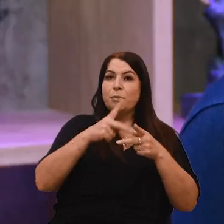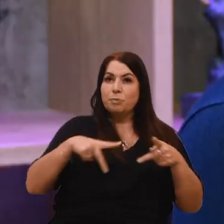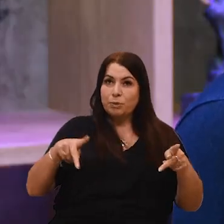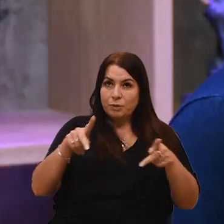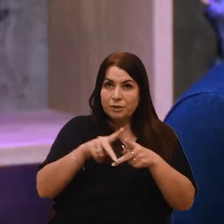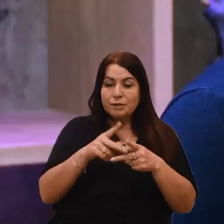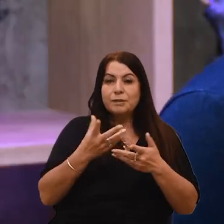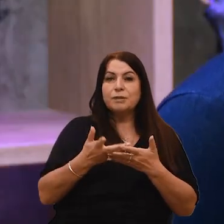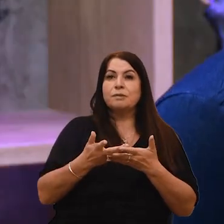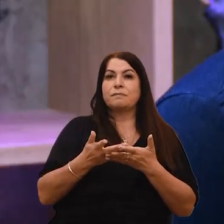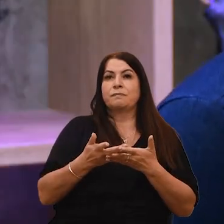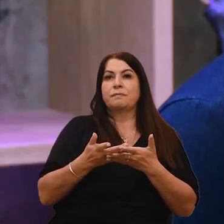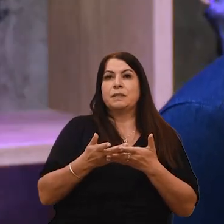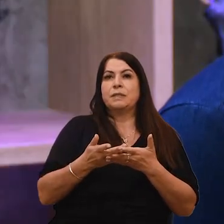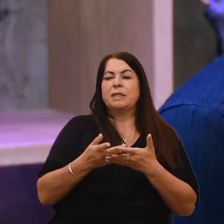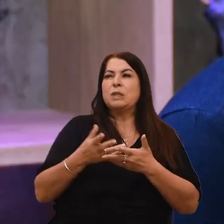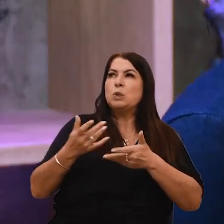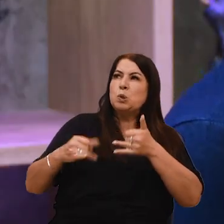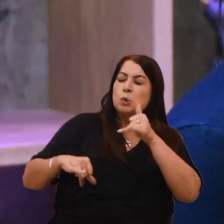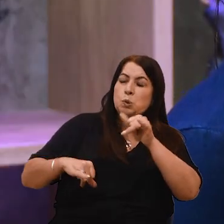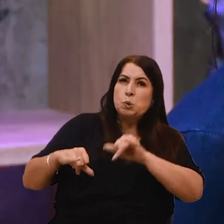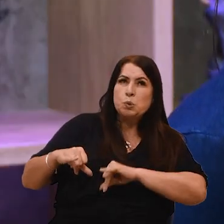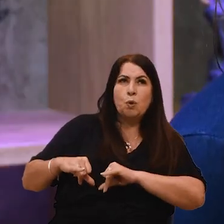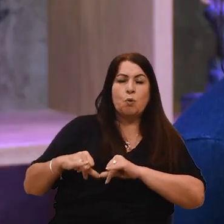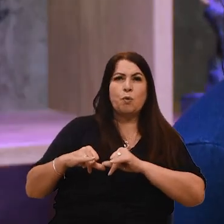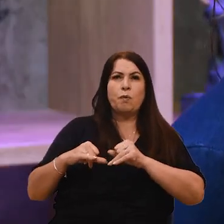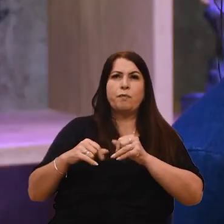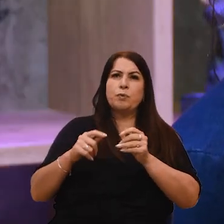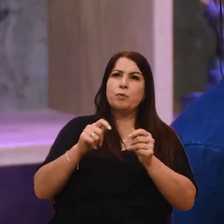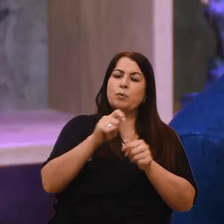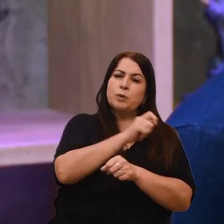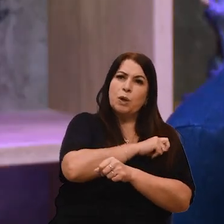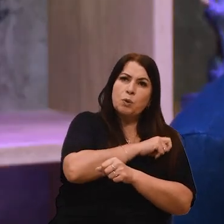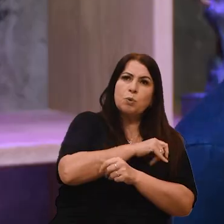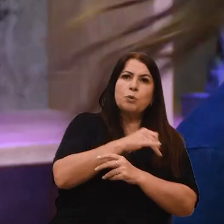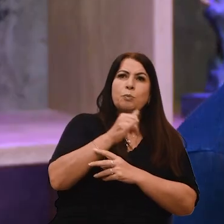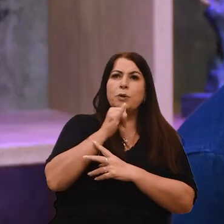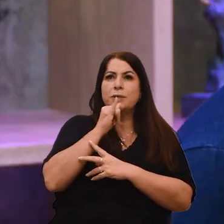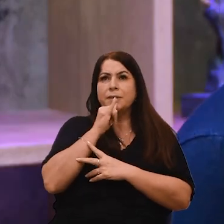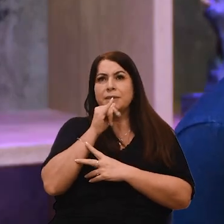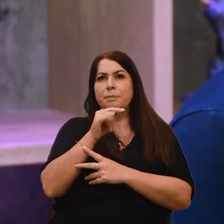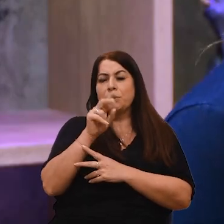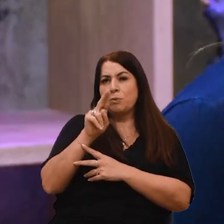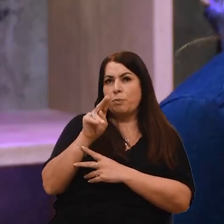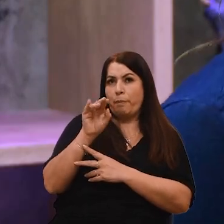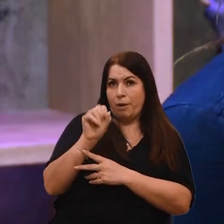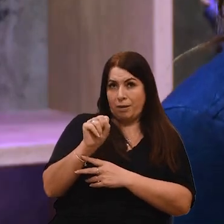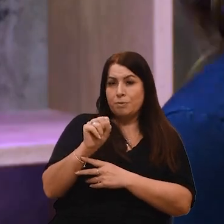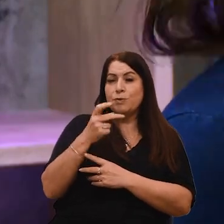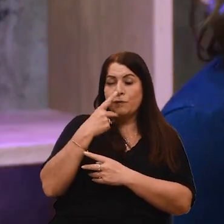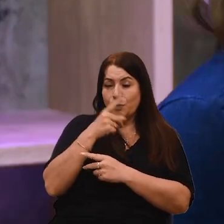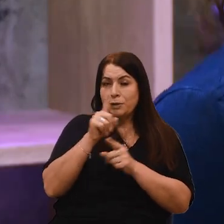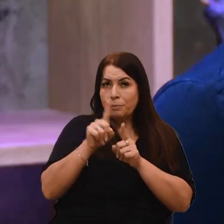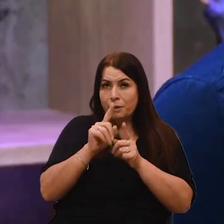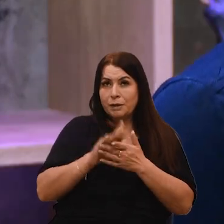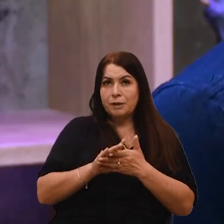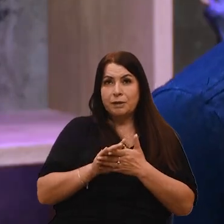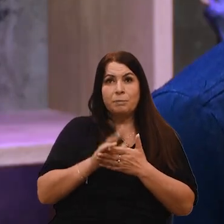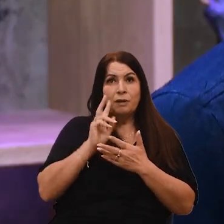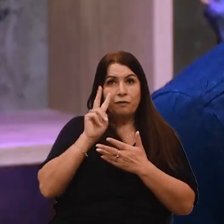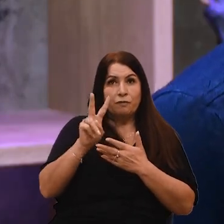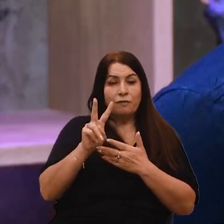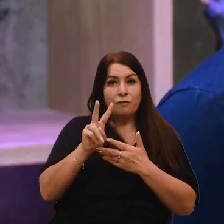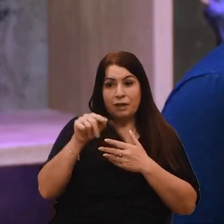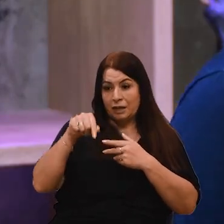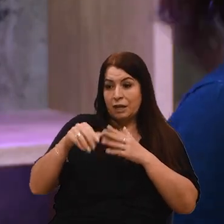população sofre e tal, estudantes, por exemplo, na questão das UBSs que trouxeram, então, dá para vir na